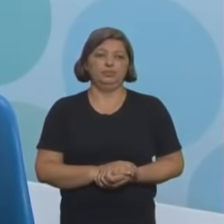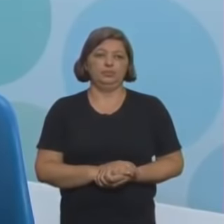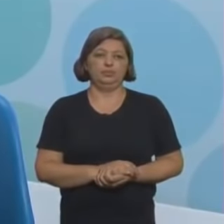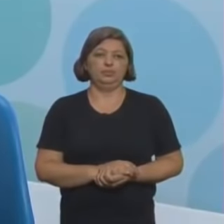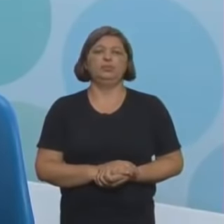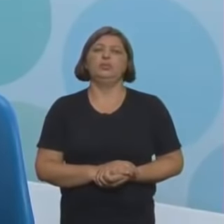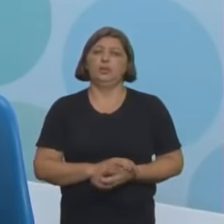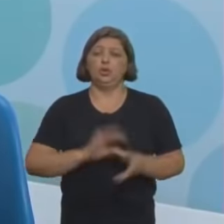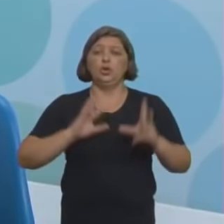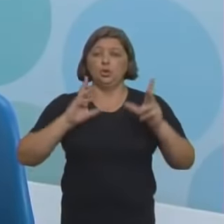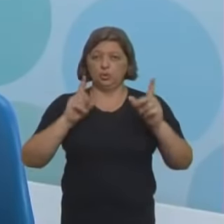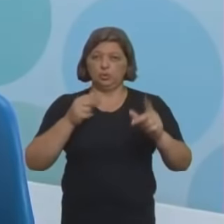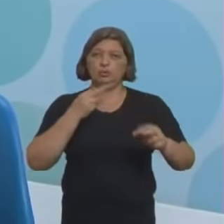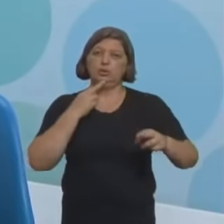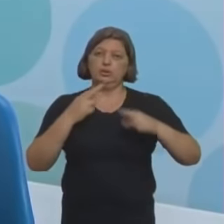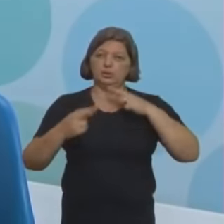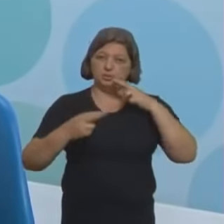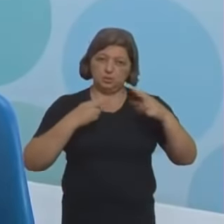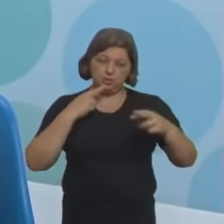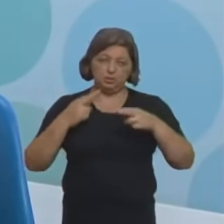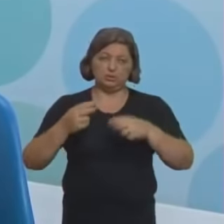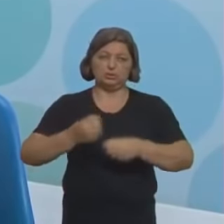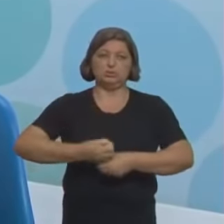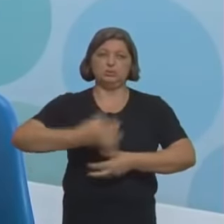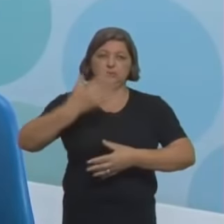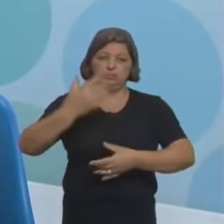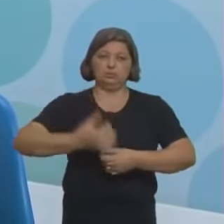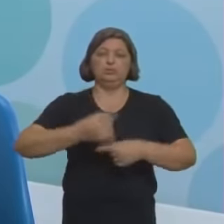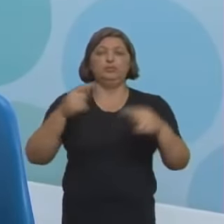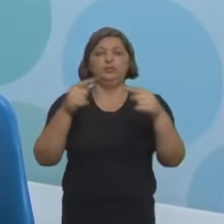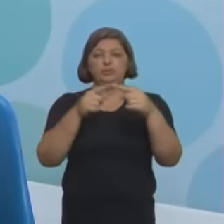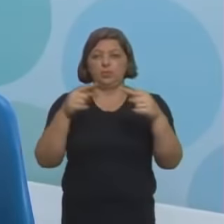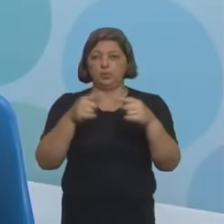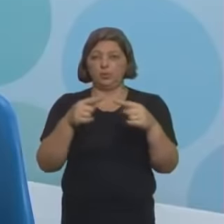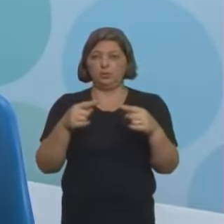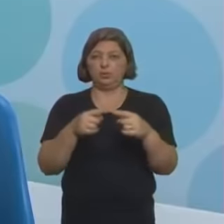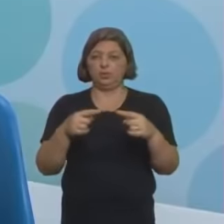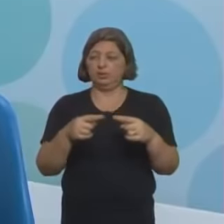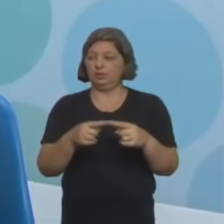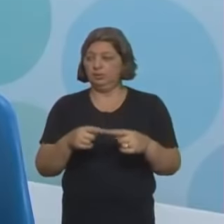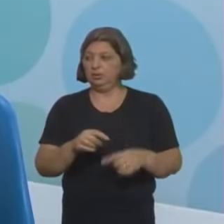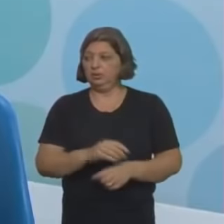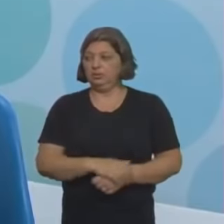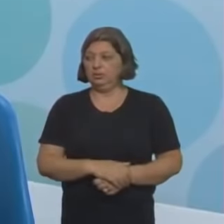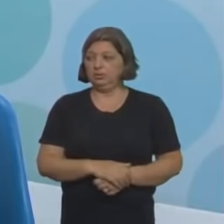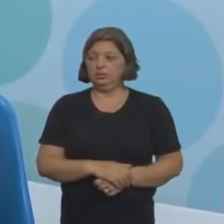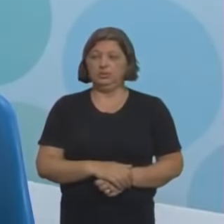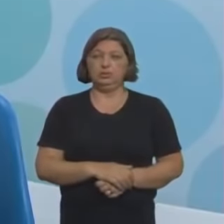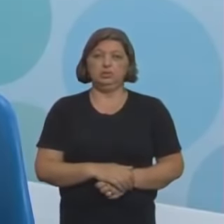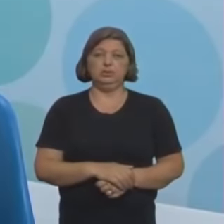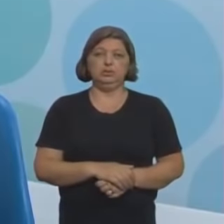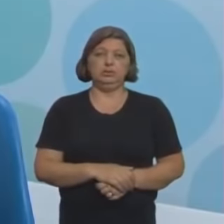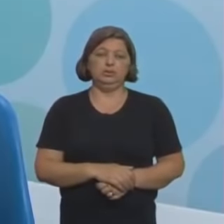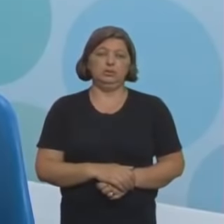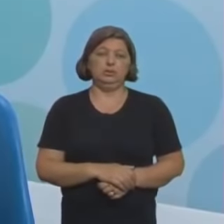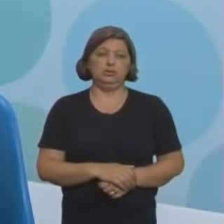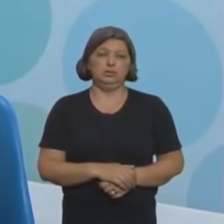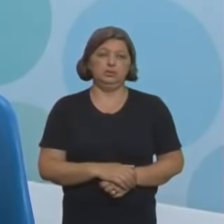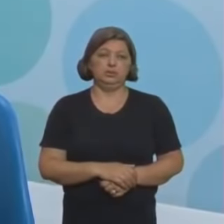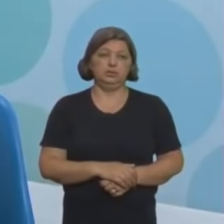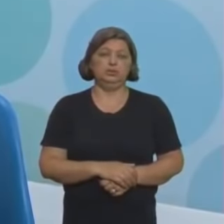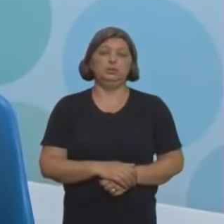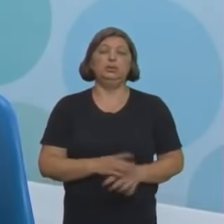todas essas respostas que vocês trouxeram estão de acordo, digamos assim, né? Com o